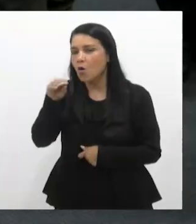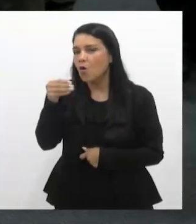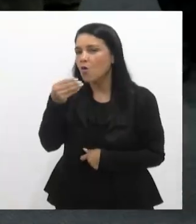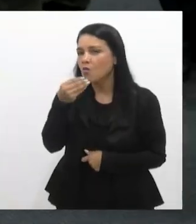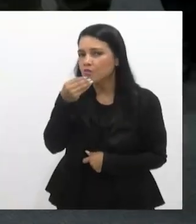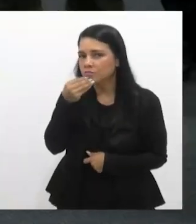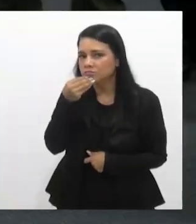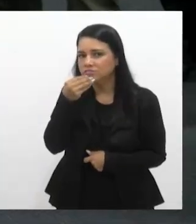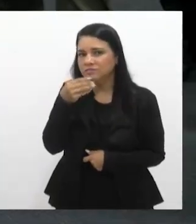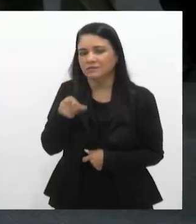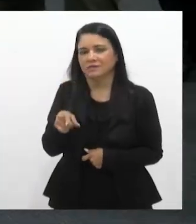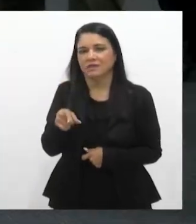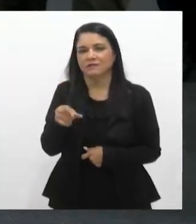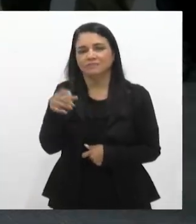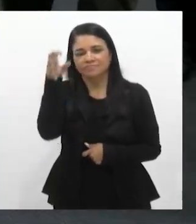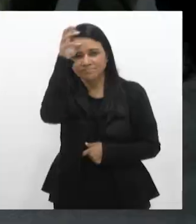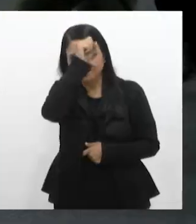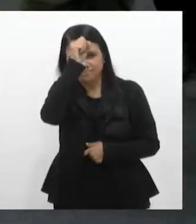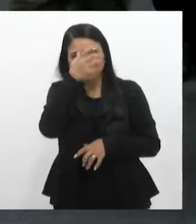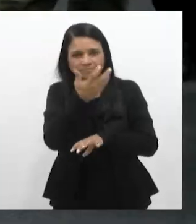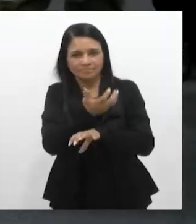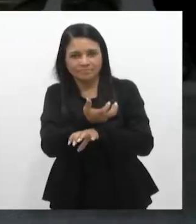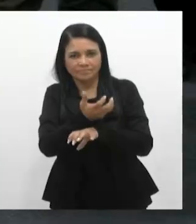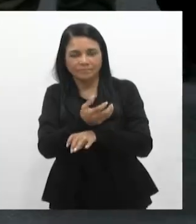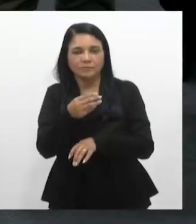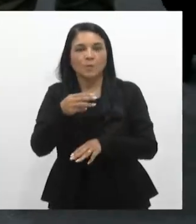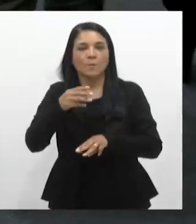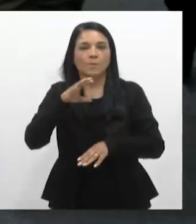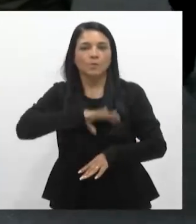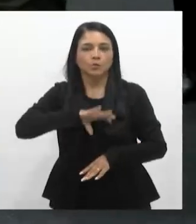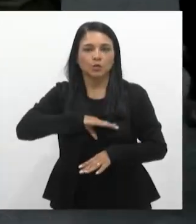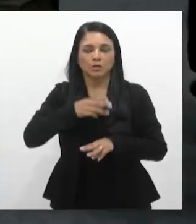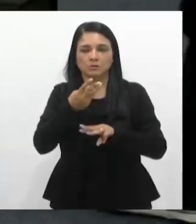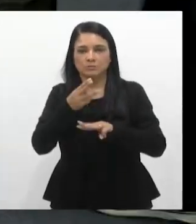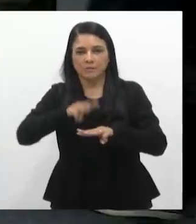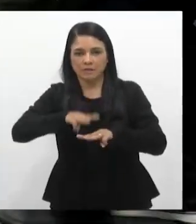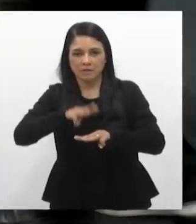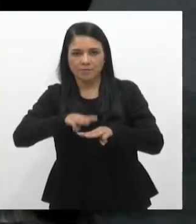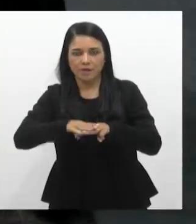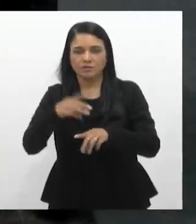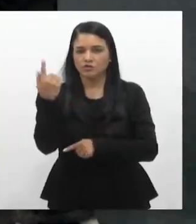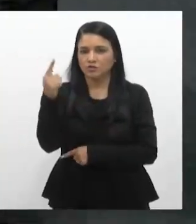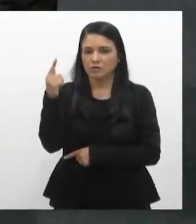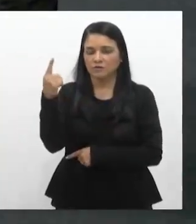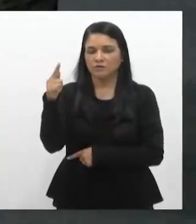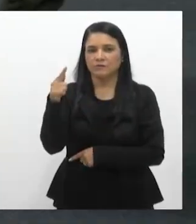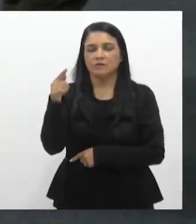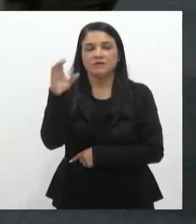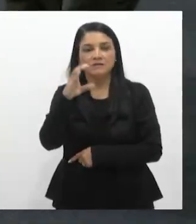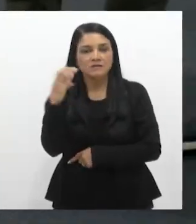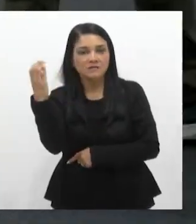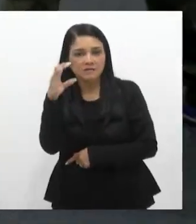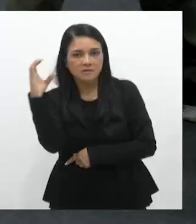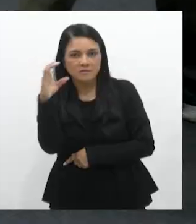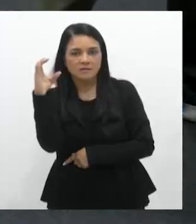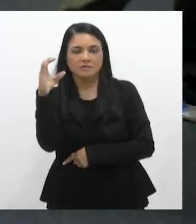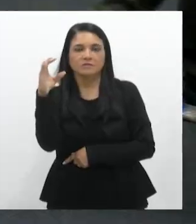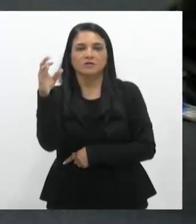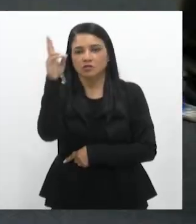de aprender as matérias de português, matemática, geografia, história, ciência, matérias que serão